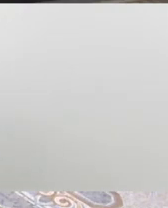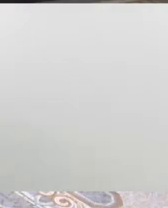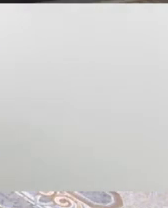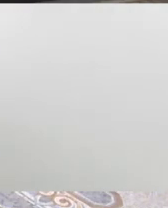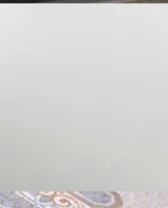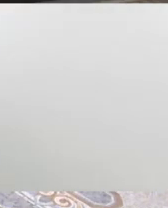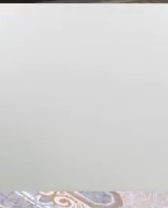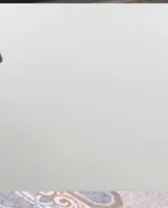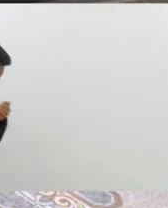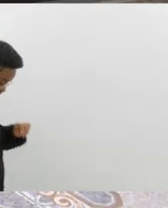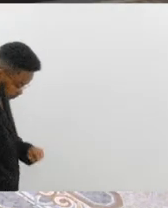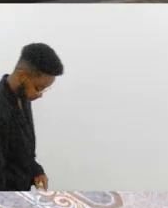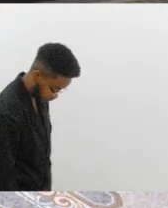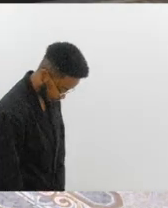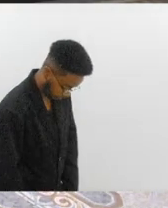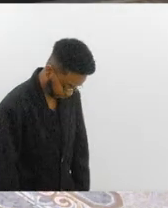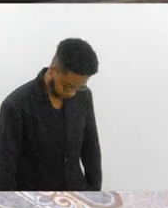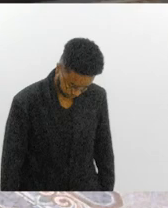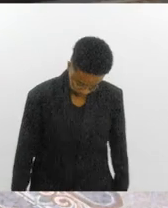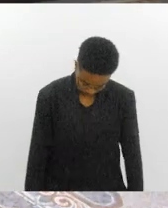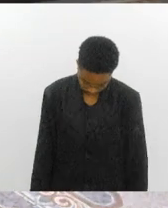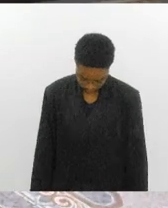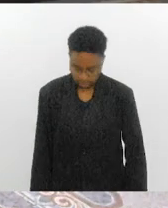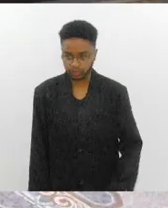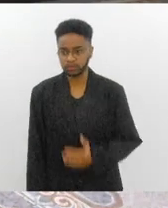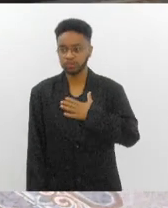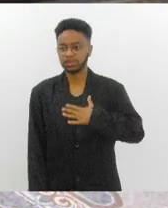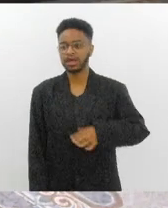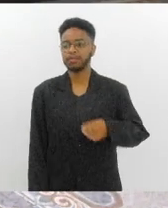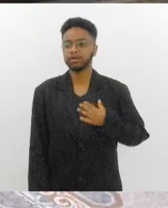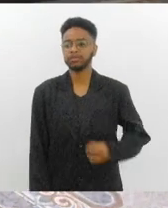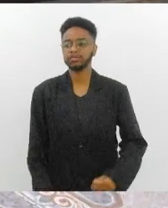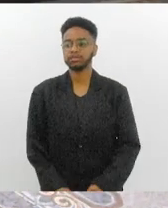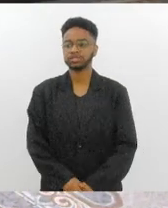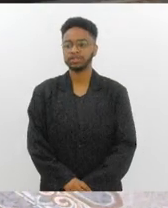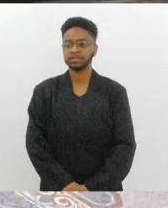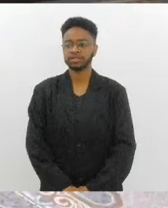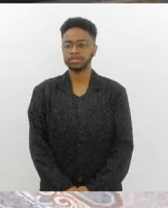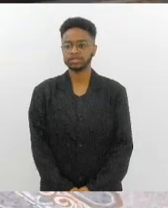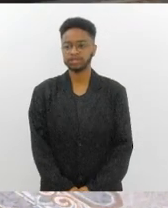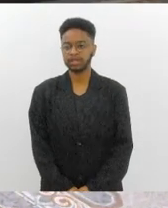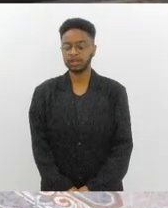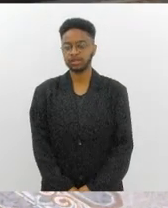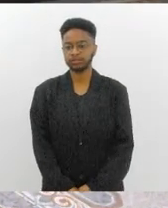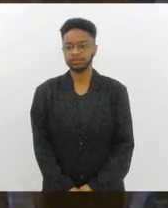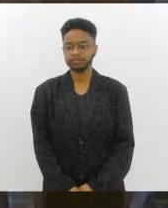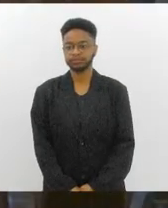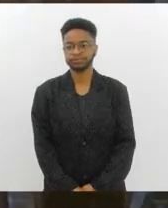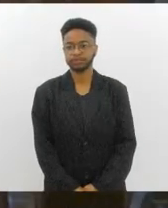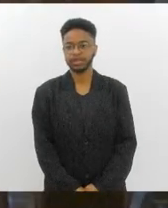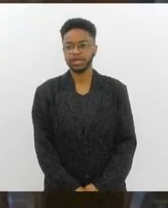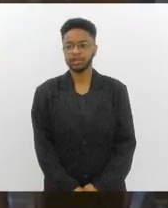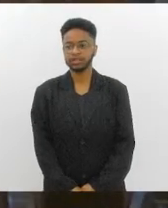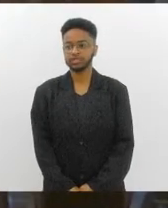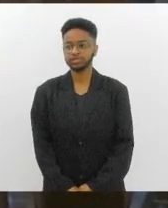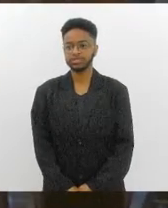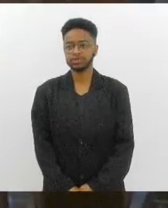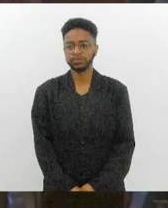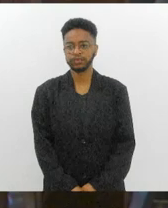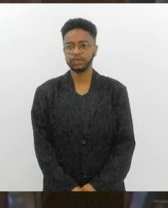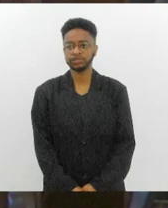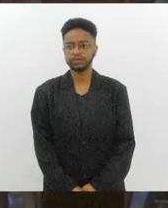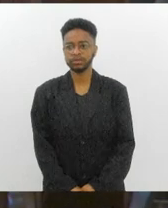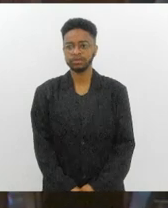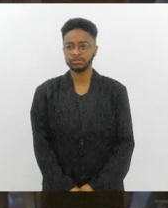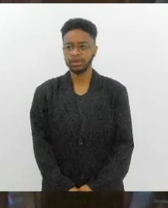amor eterno seja símbolo, olá para o que ostentas estrelado. Bendigo verde e